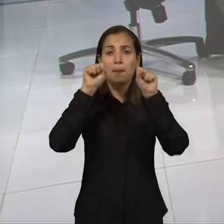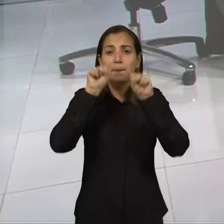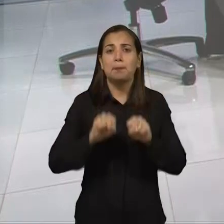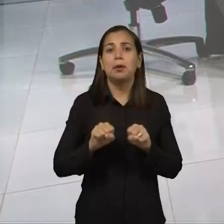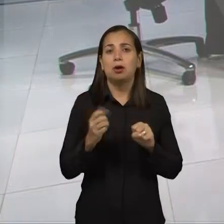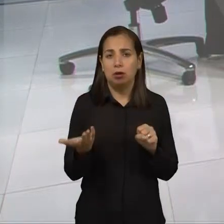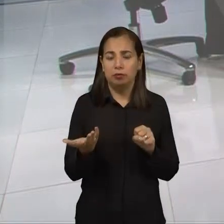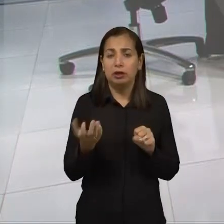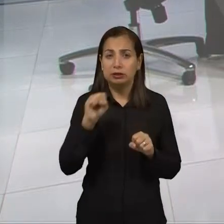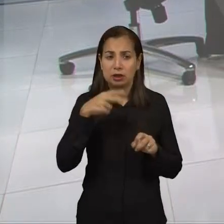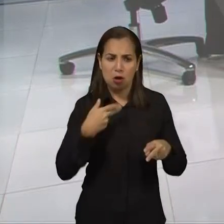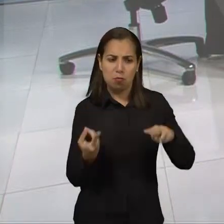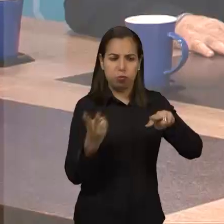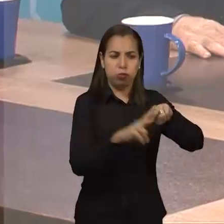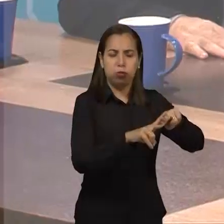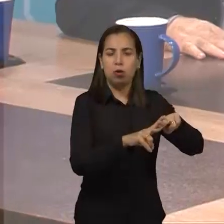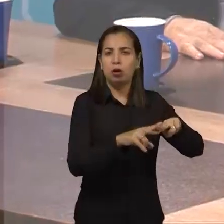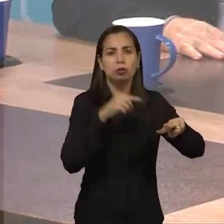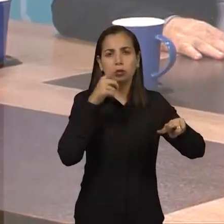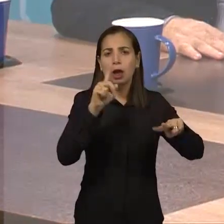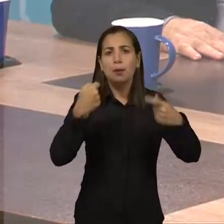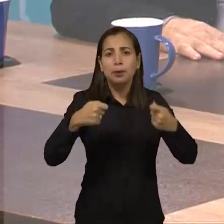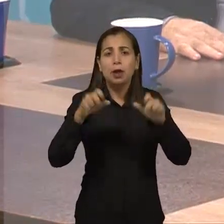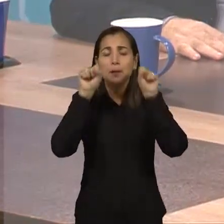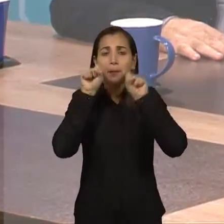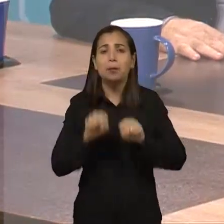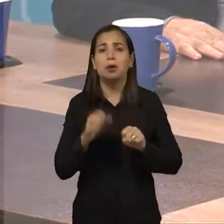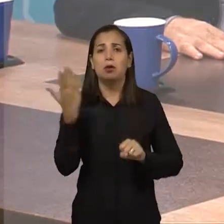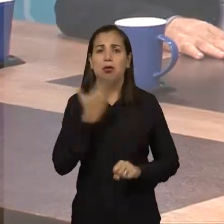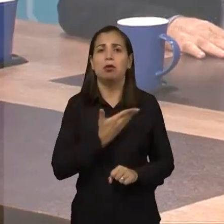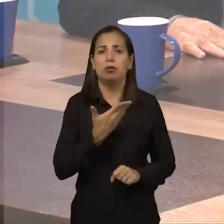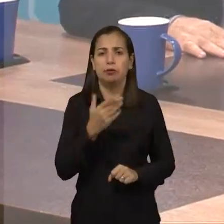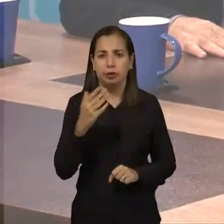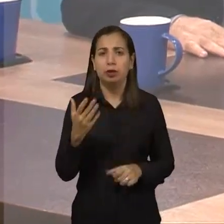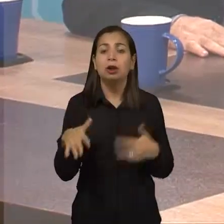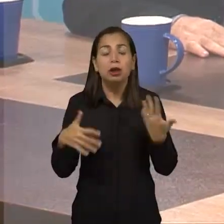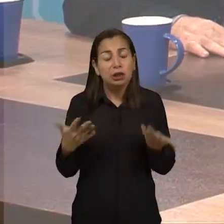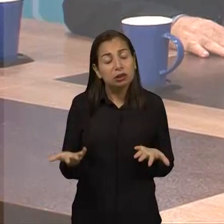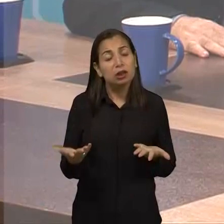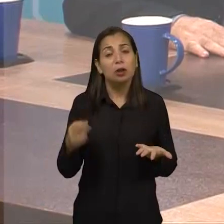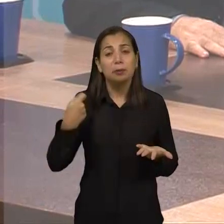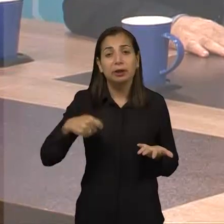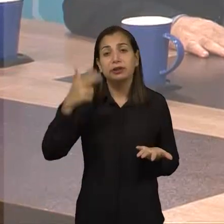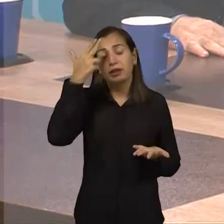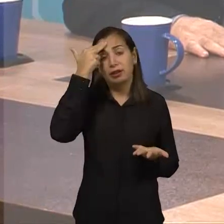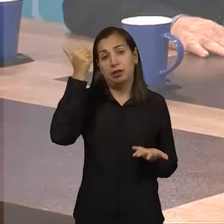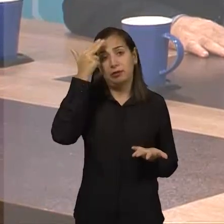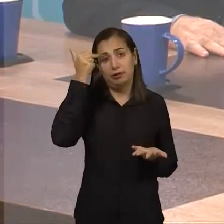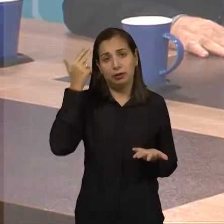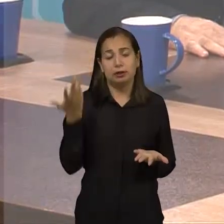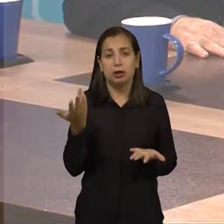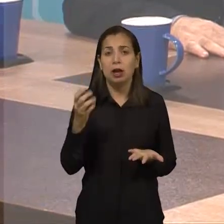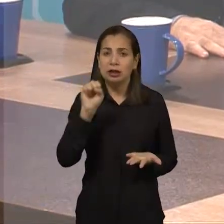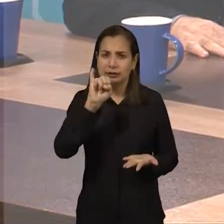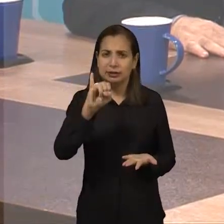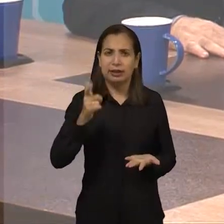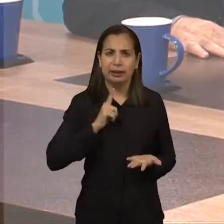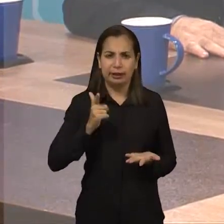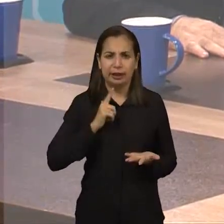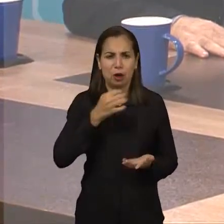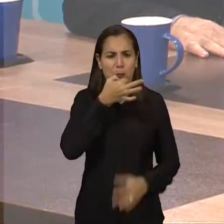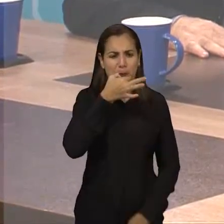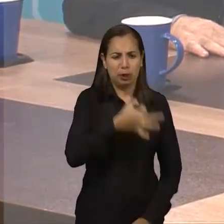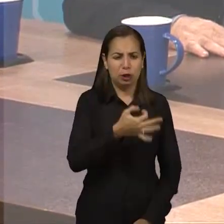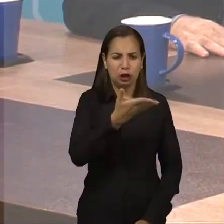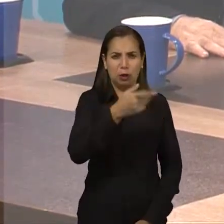condenar ninguém sem isso. Então, isso leva a uma reflexão maior. Então, conduzir a opinião pública numa manipulação para